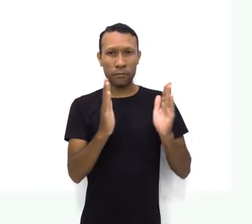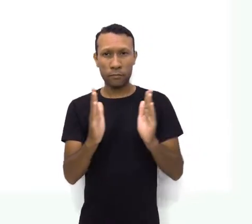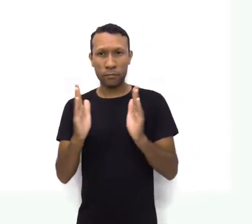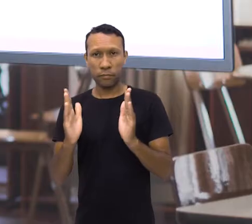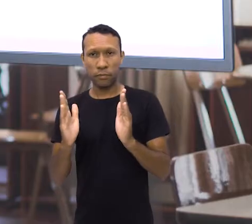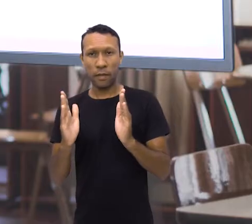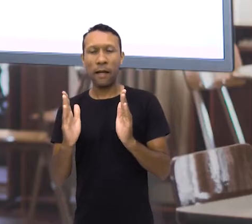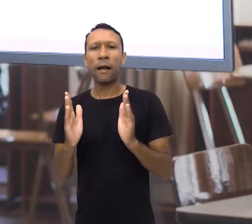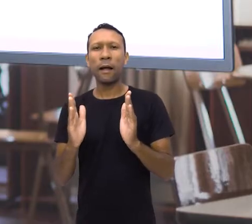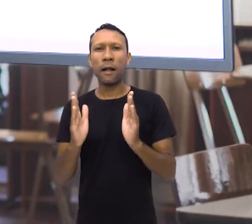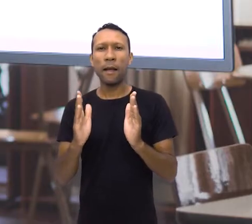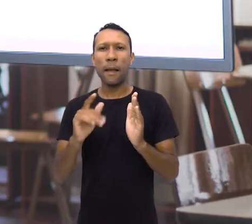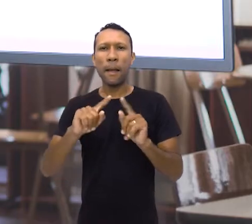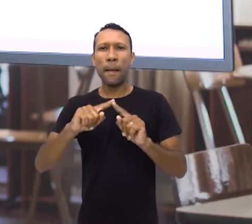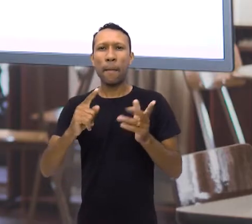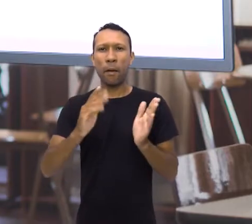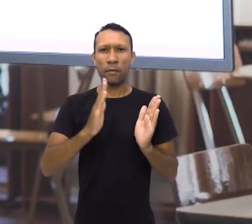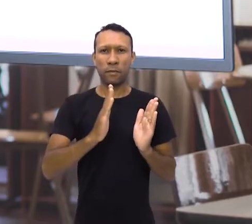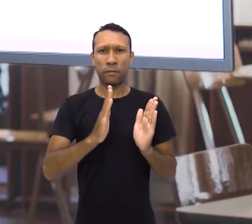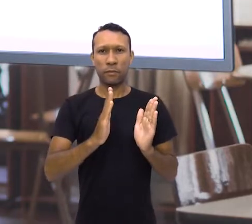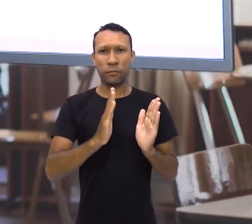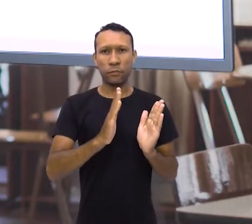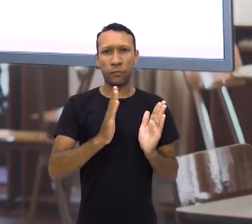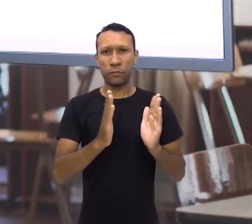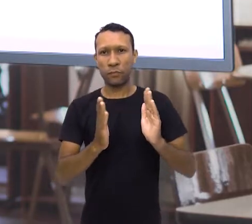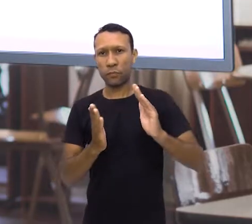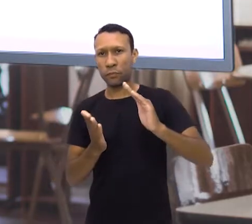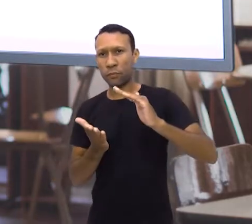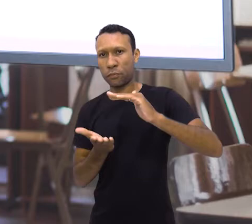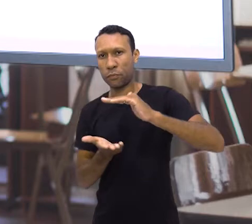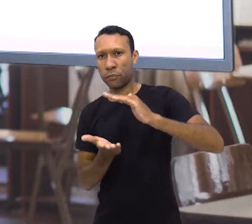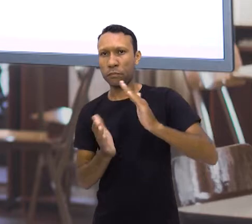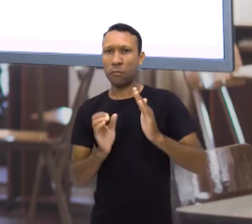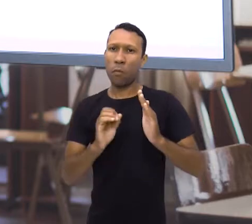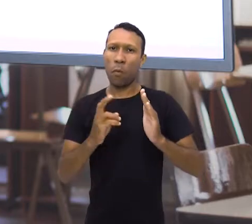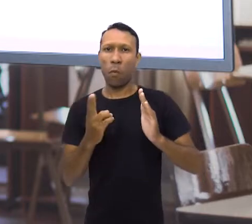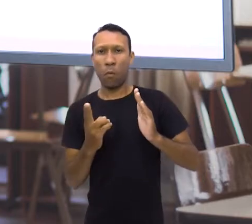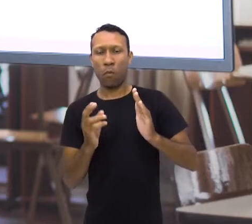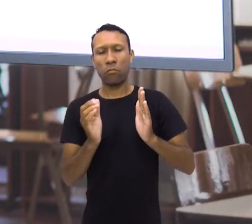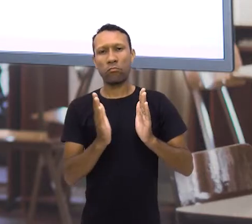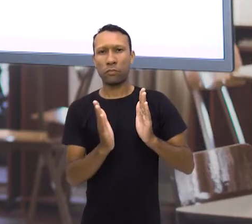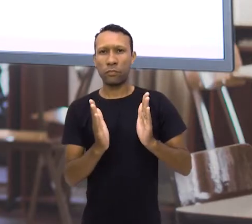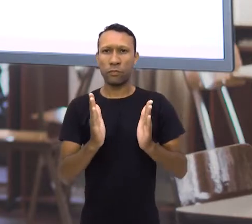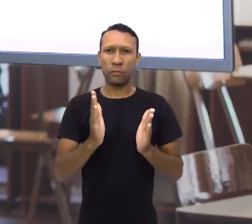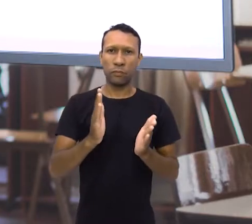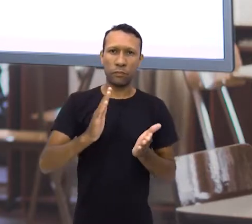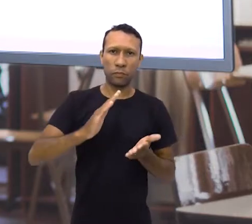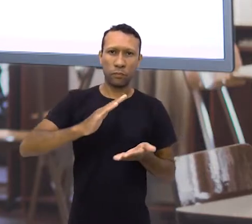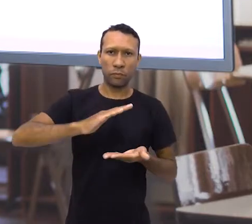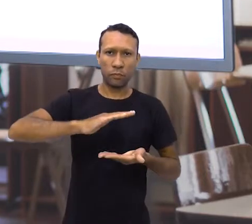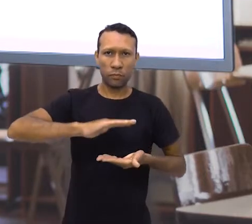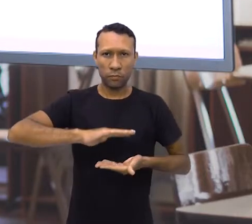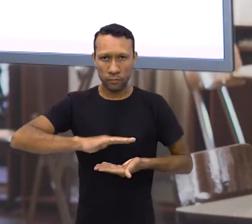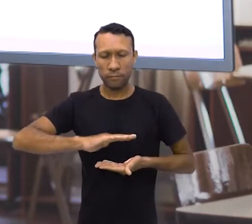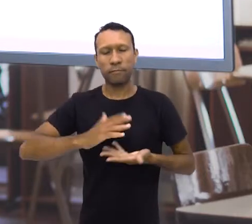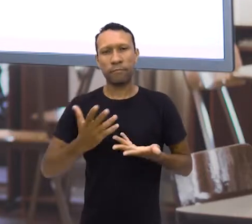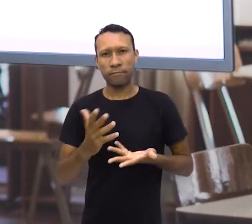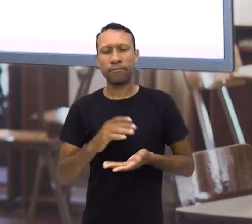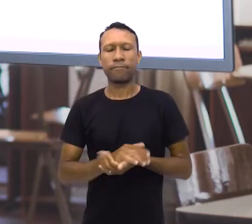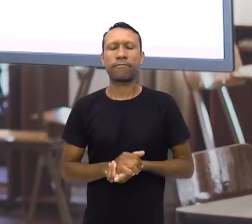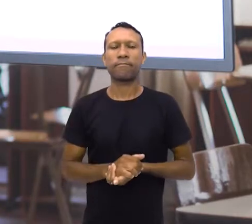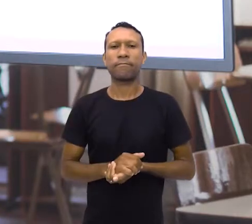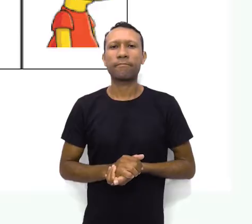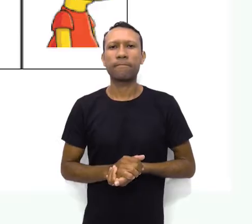lado, mas a figura permanece a mesma, só fazendo a rotação. Os 3 pontos vão mudando de